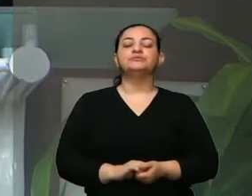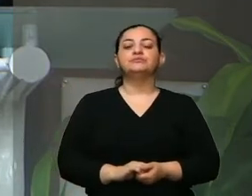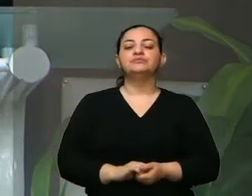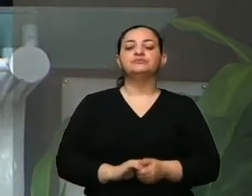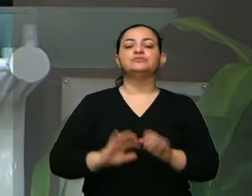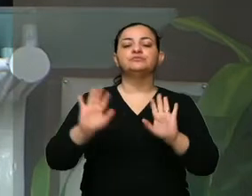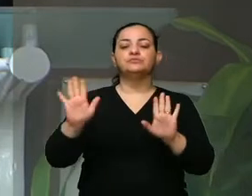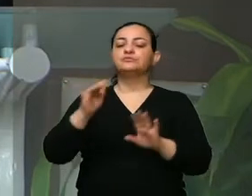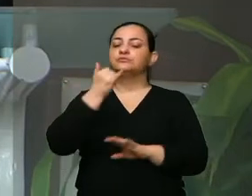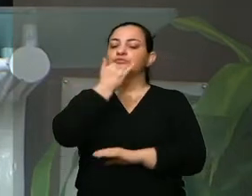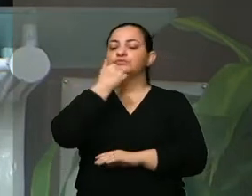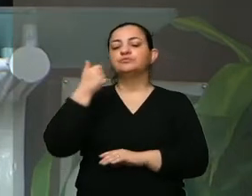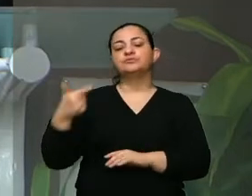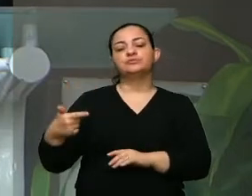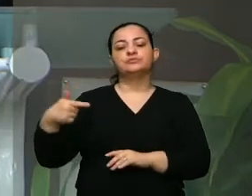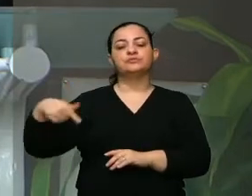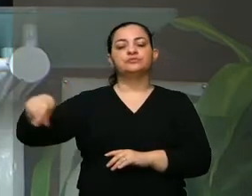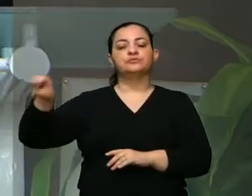7578